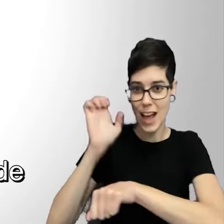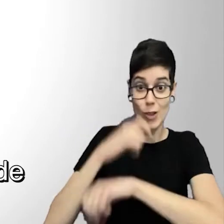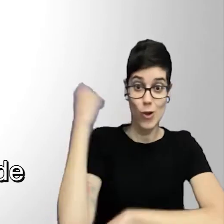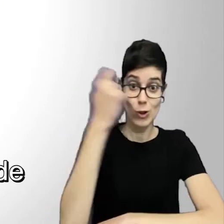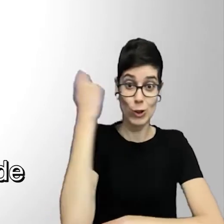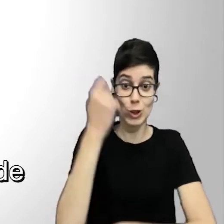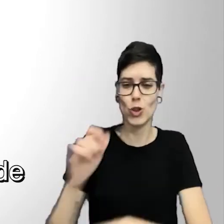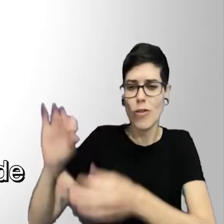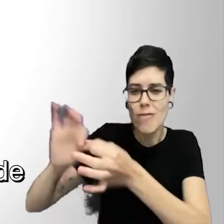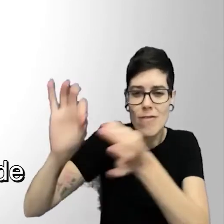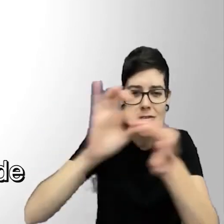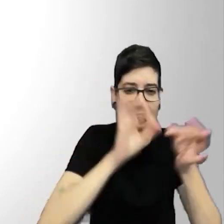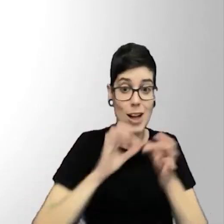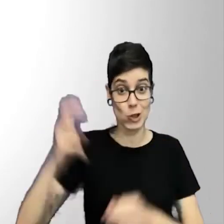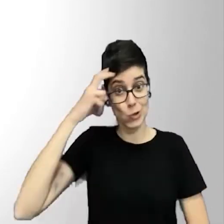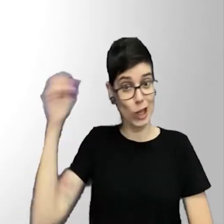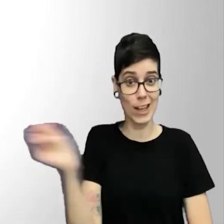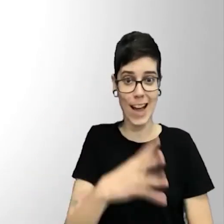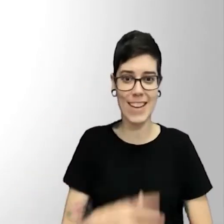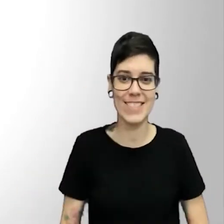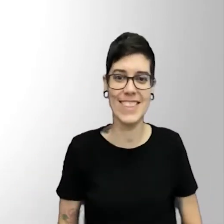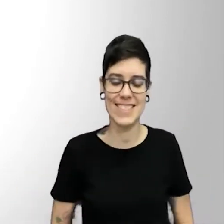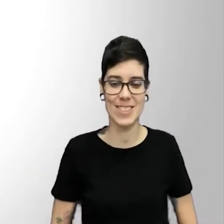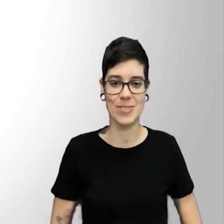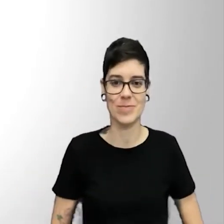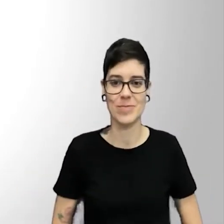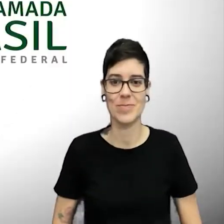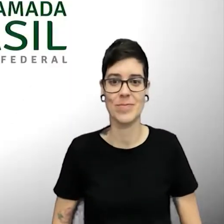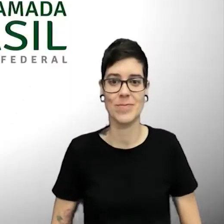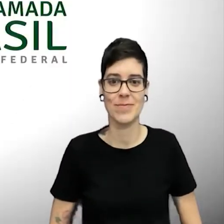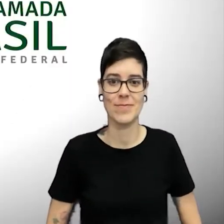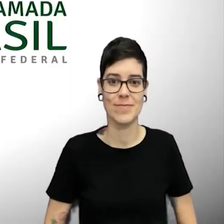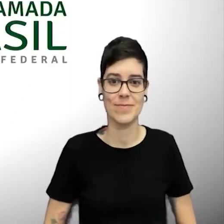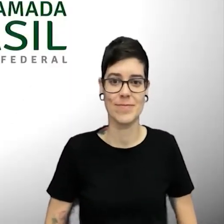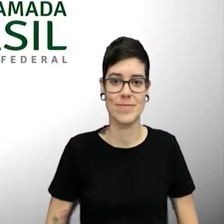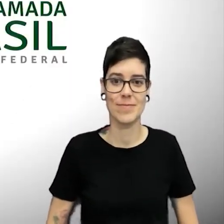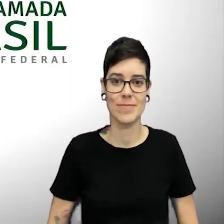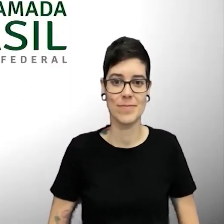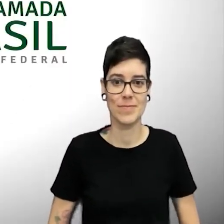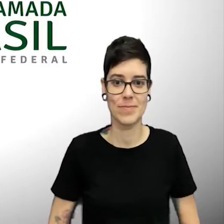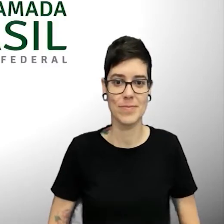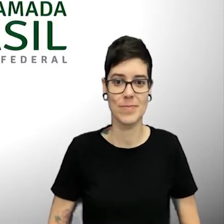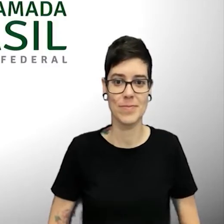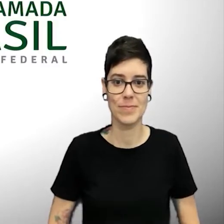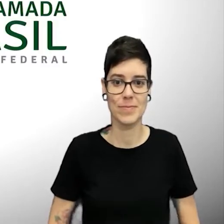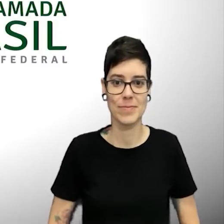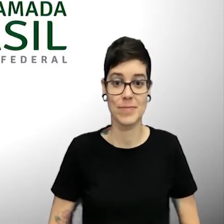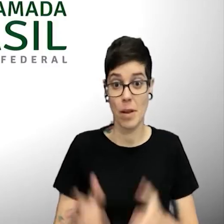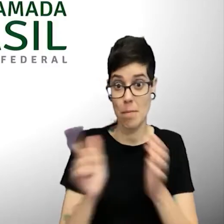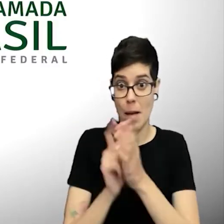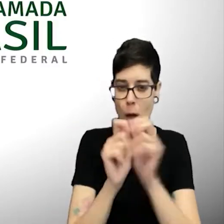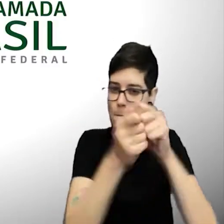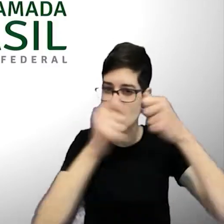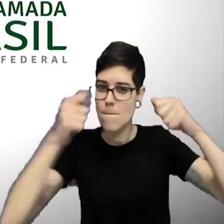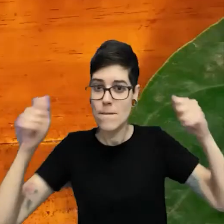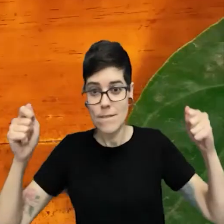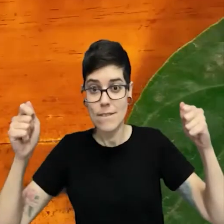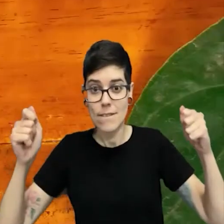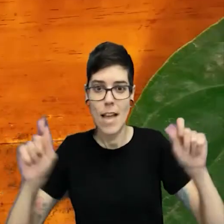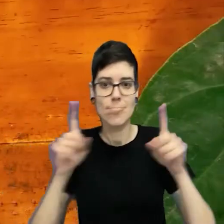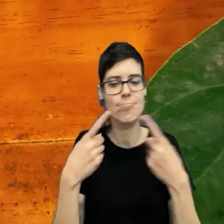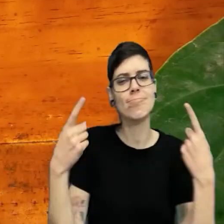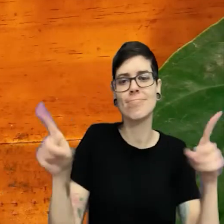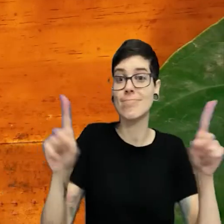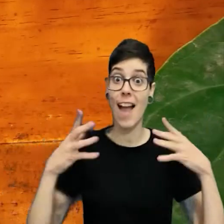Governo do Estado do Rio Grande do Sul. Novas façanhas na cultura. Secretaria Especial da Cultura, Ministério do Turismo,